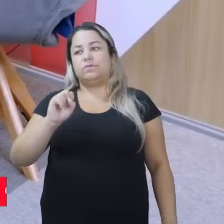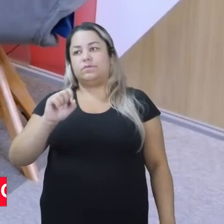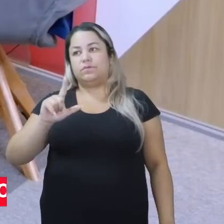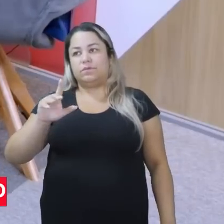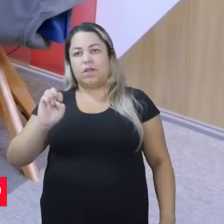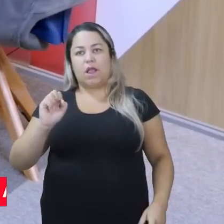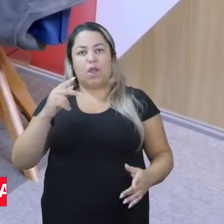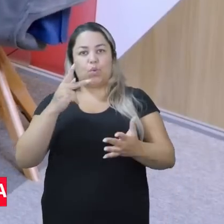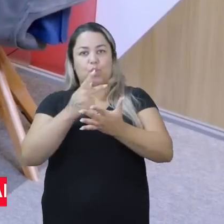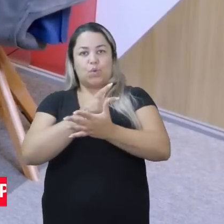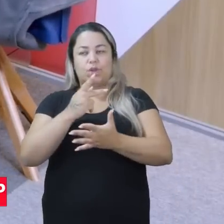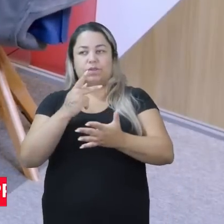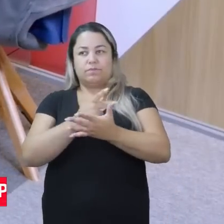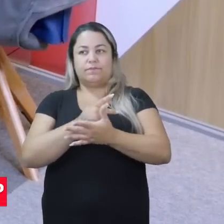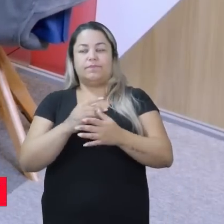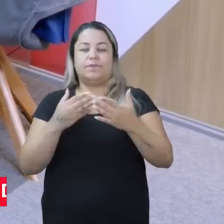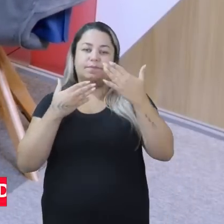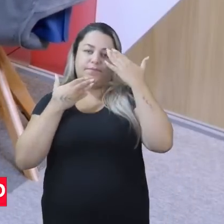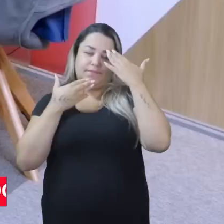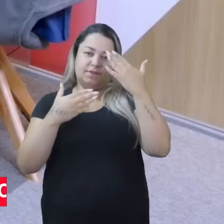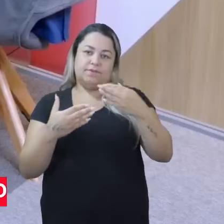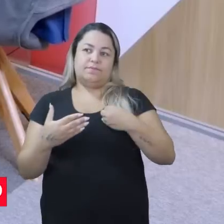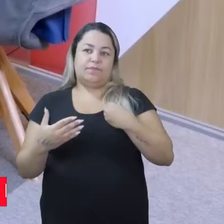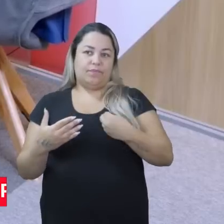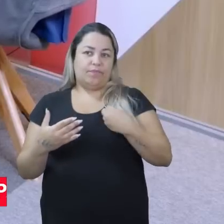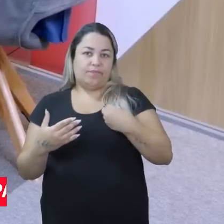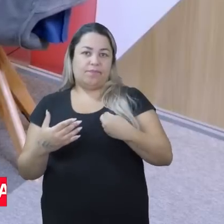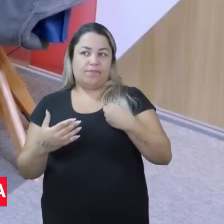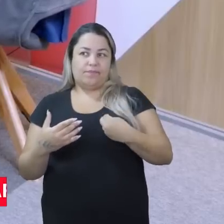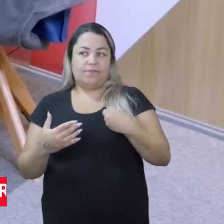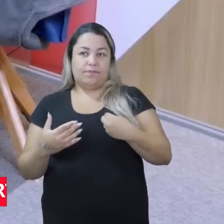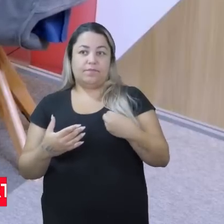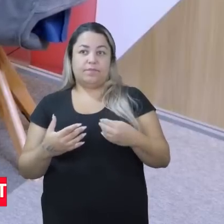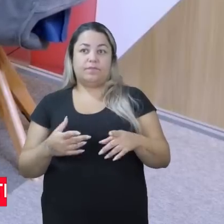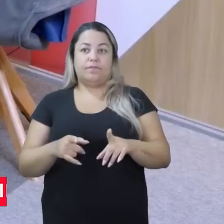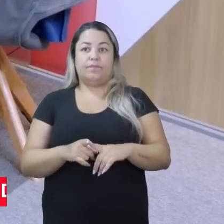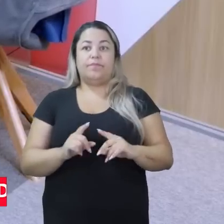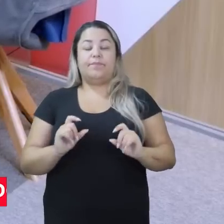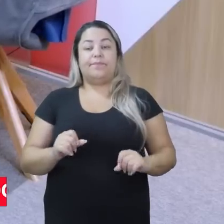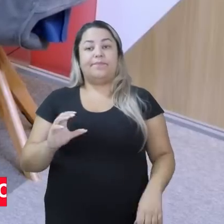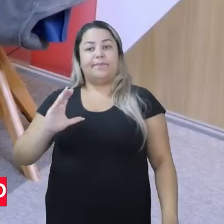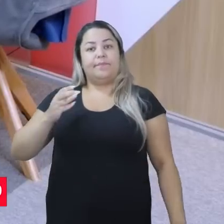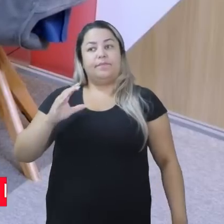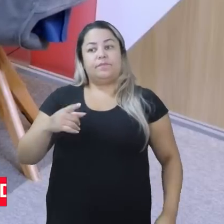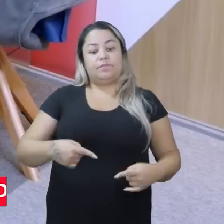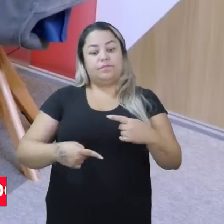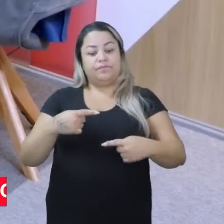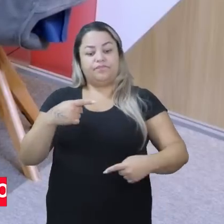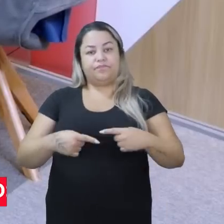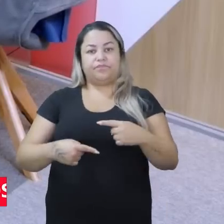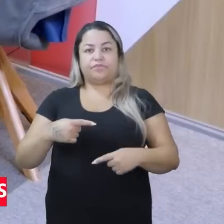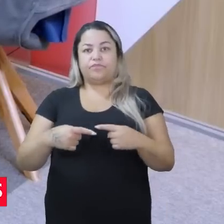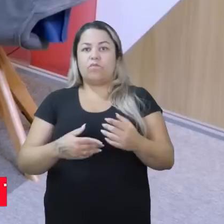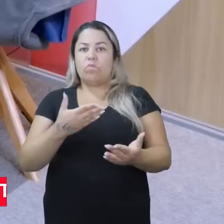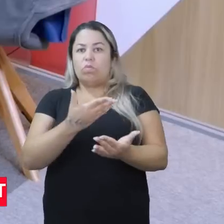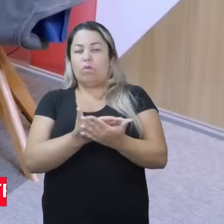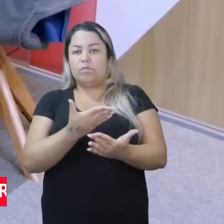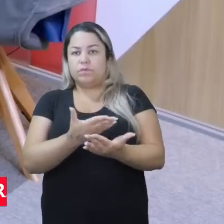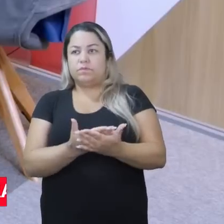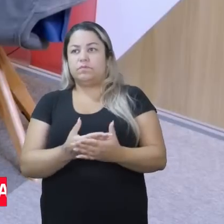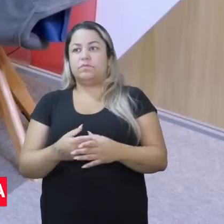a correção. Muito obrigado por sua participação. A senhora, né, como uma cientista política, uma estudiosa, né,